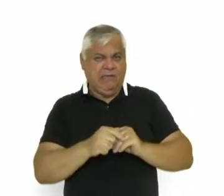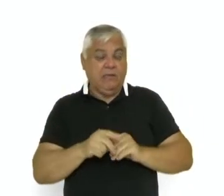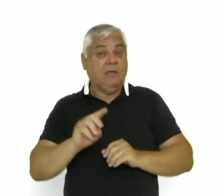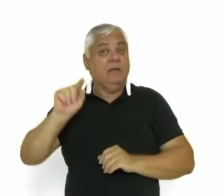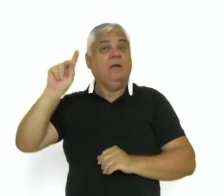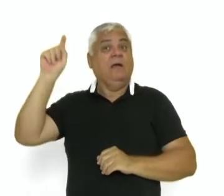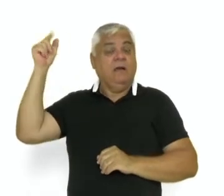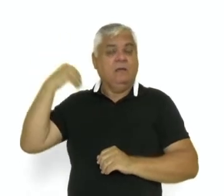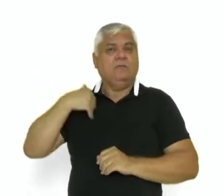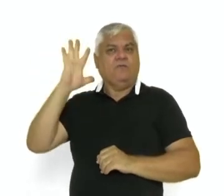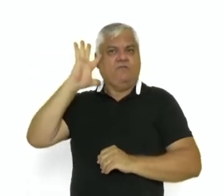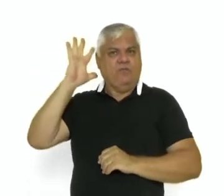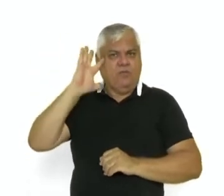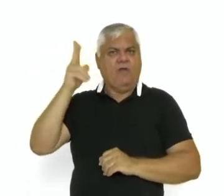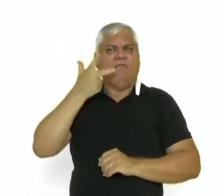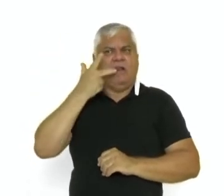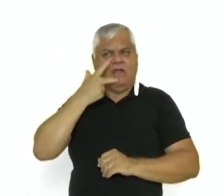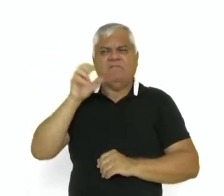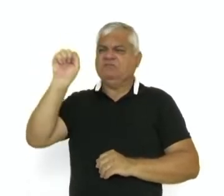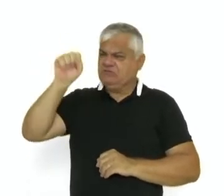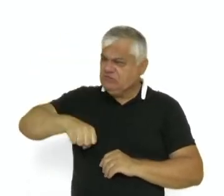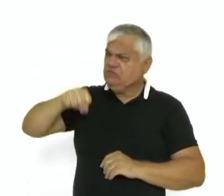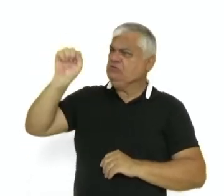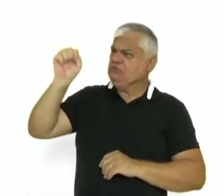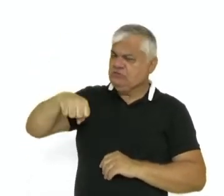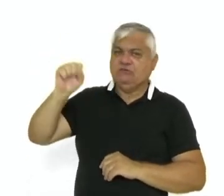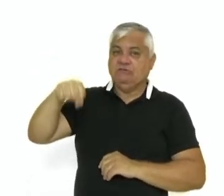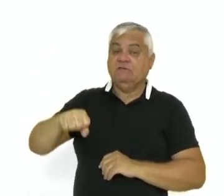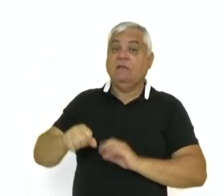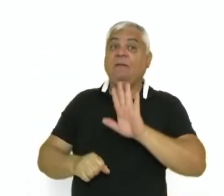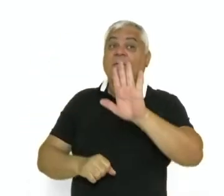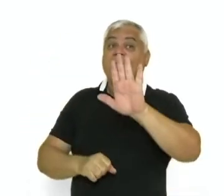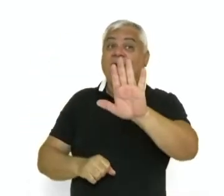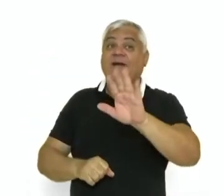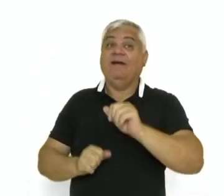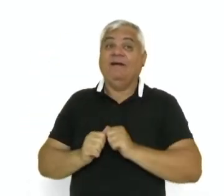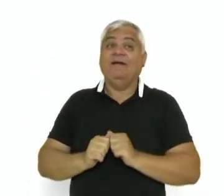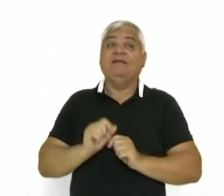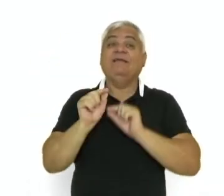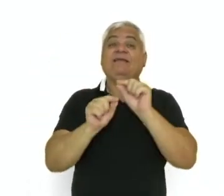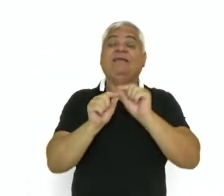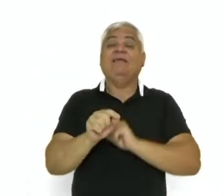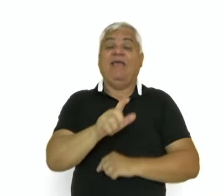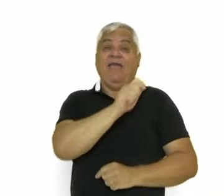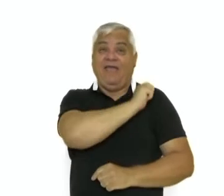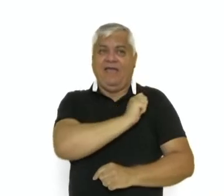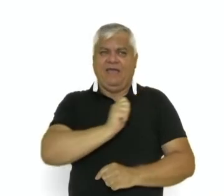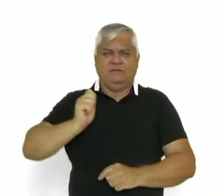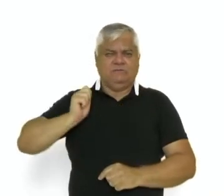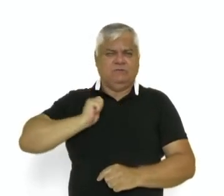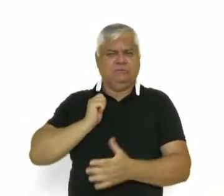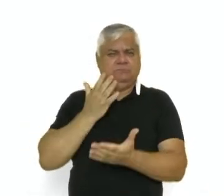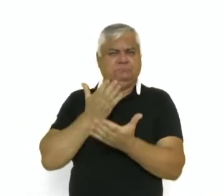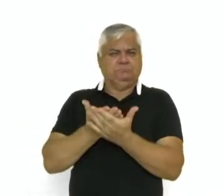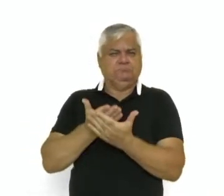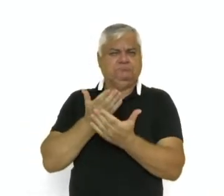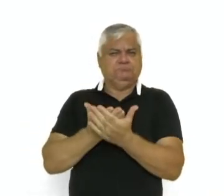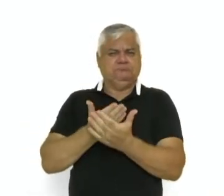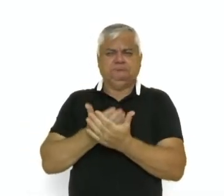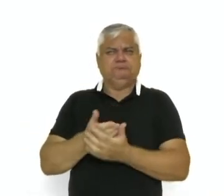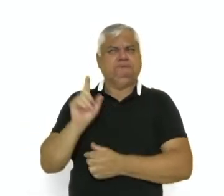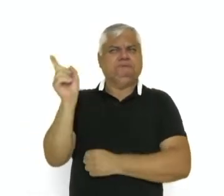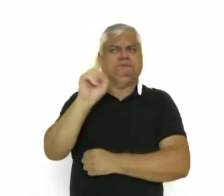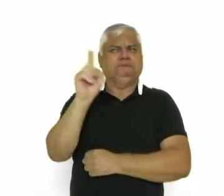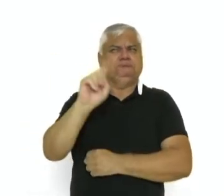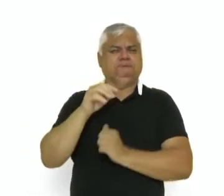hipótese, até que Aristóteles começou a fornecer evidências empíricas da esfericidade da Terra, como a sombra do eclipse